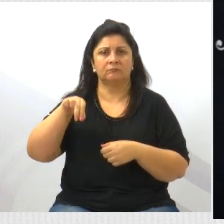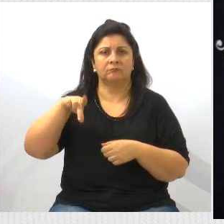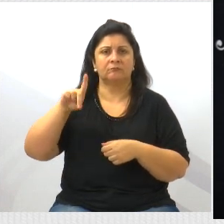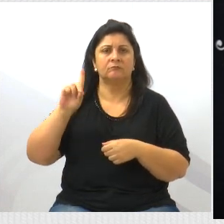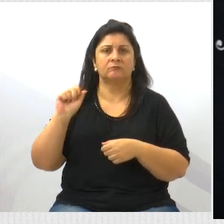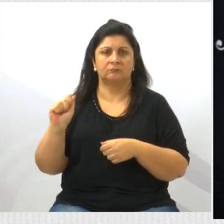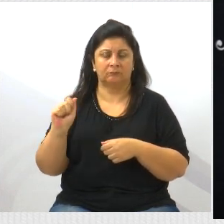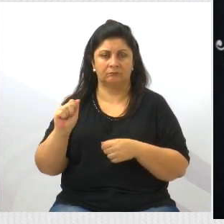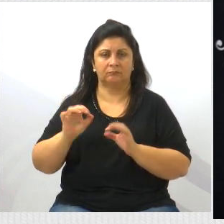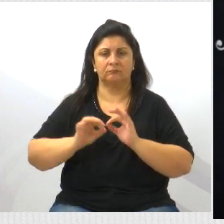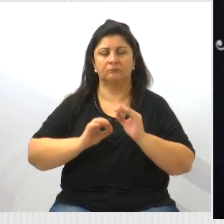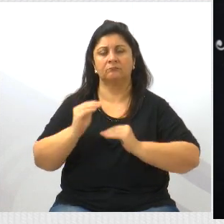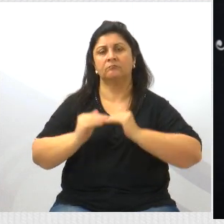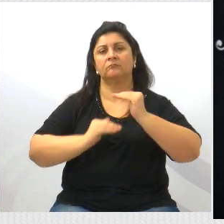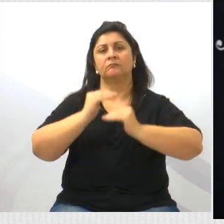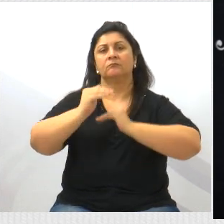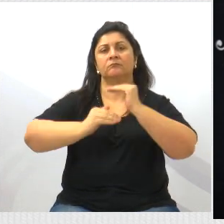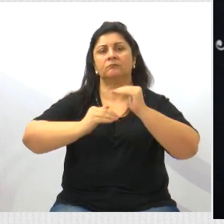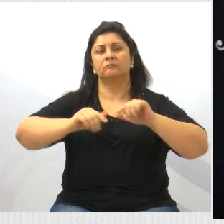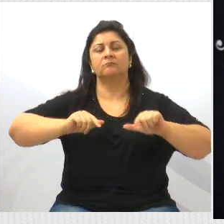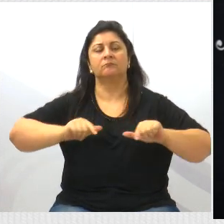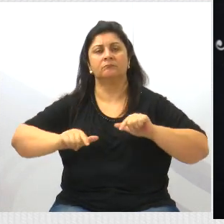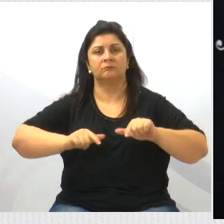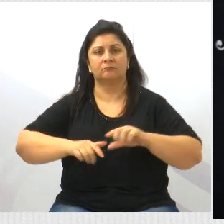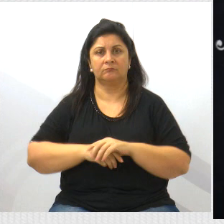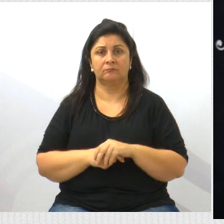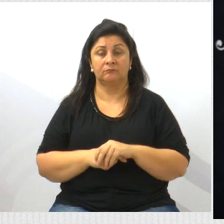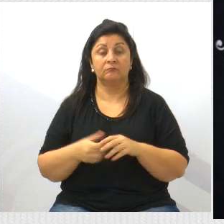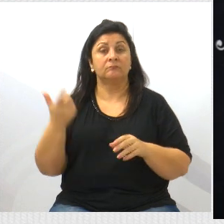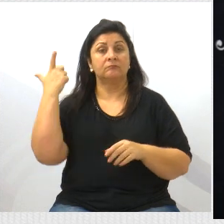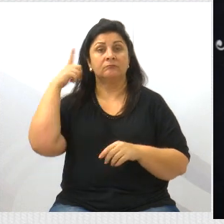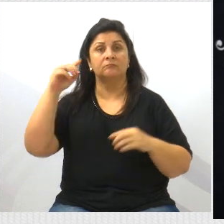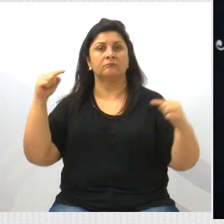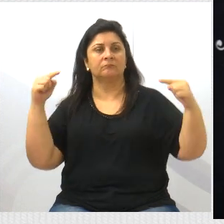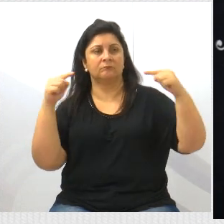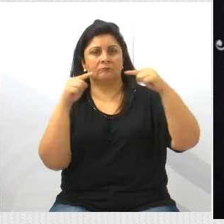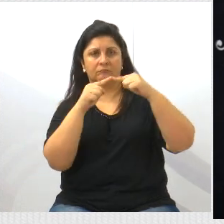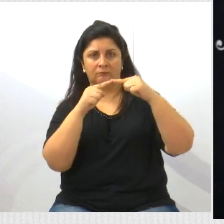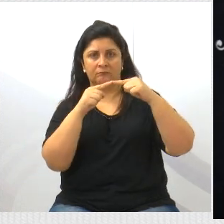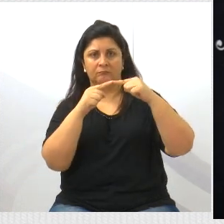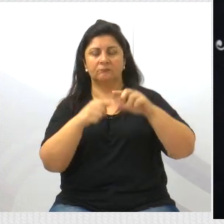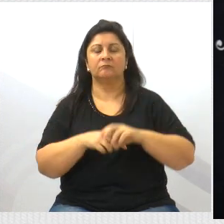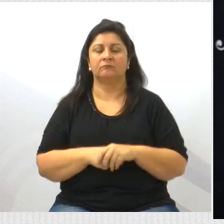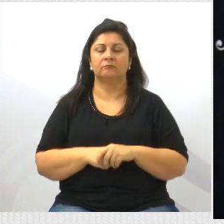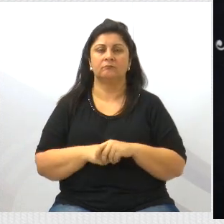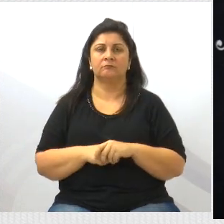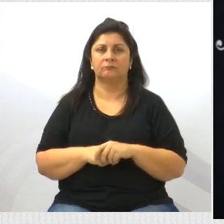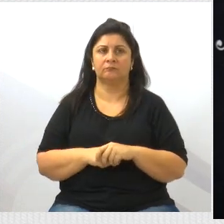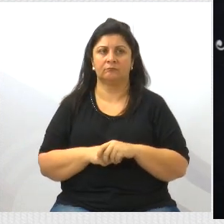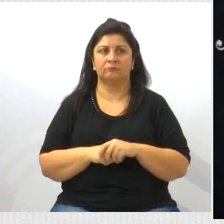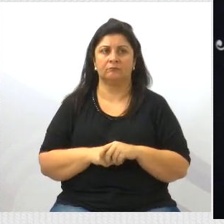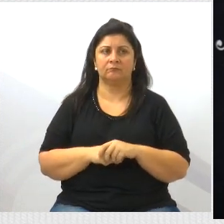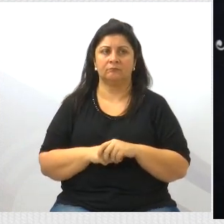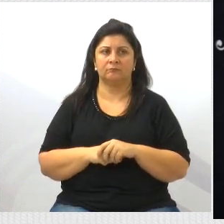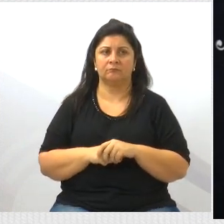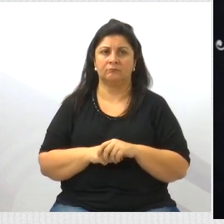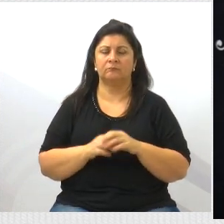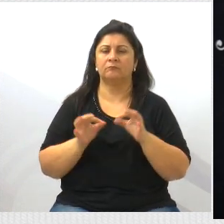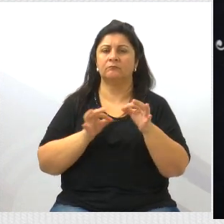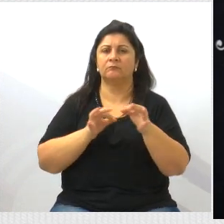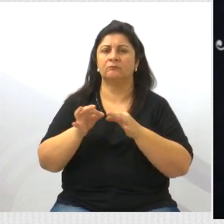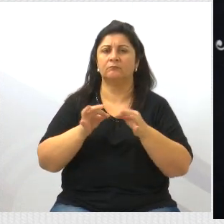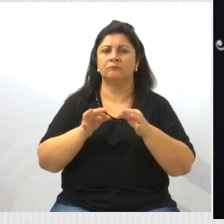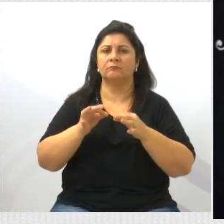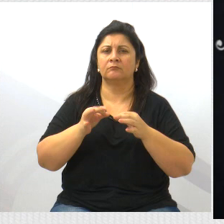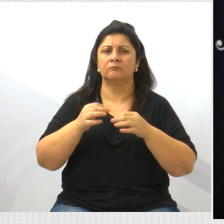gente desenvolver esse trabalho e atingir o objetivo, tá? A formulação de política